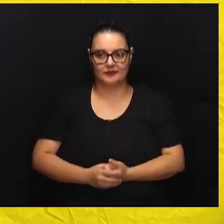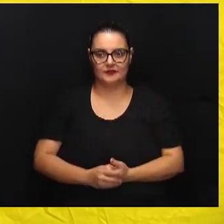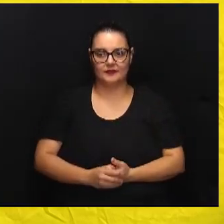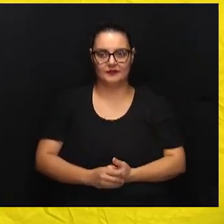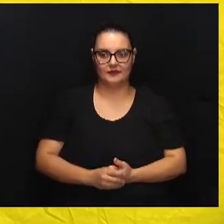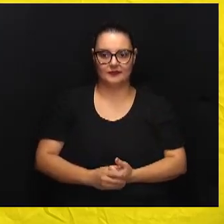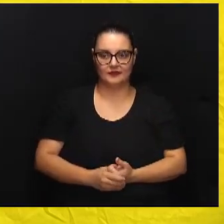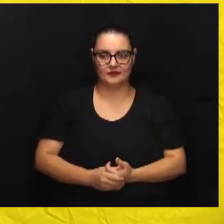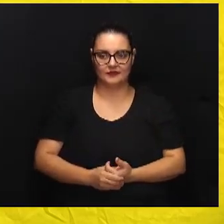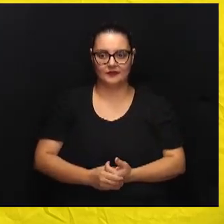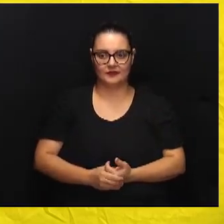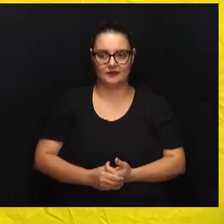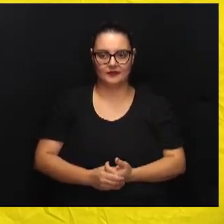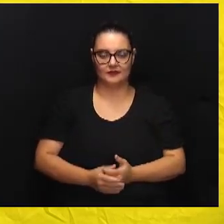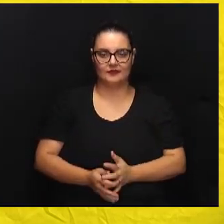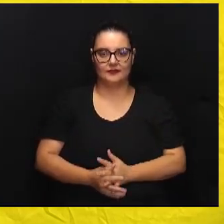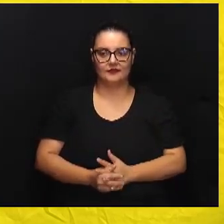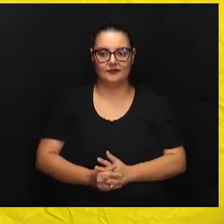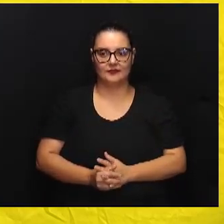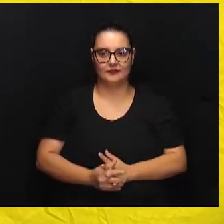a trajetória, né?